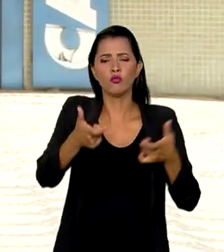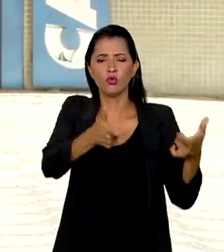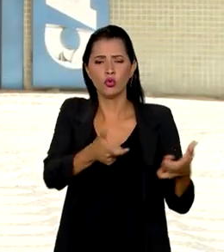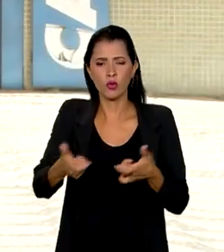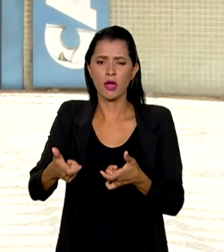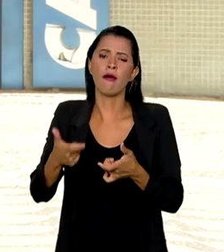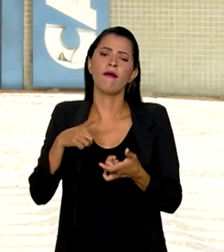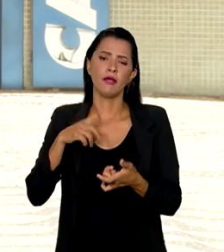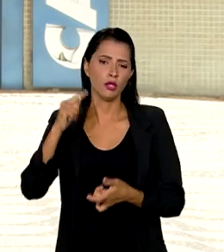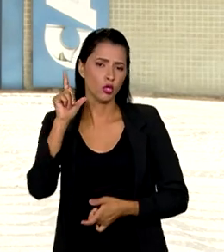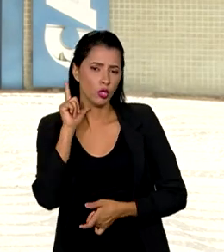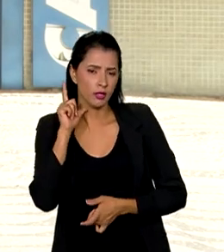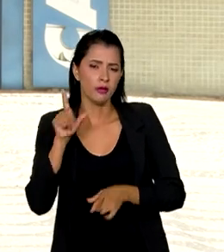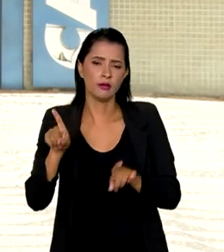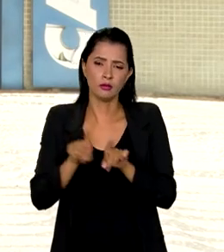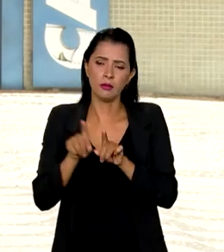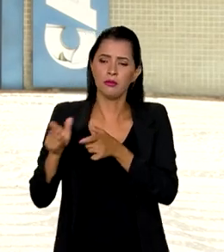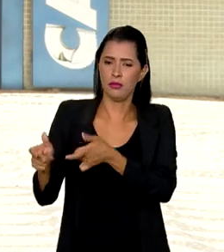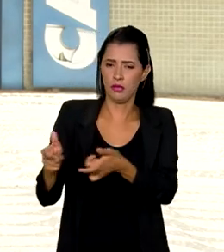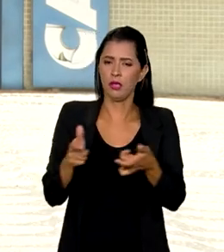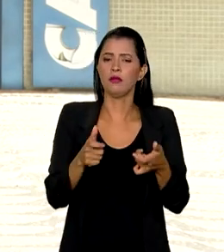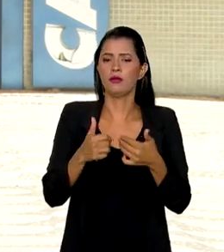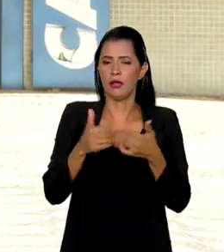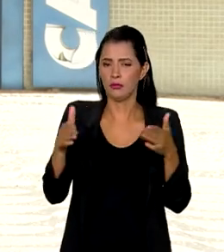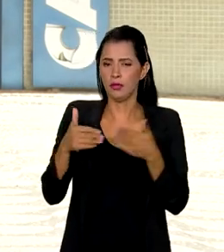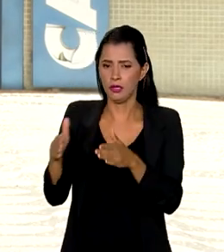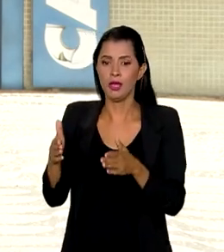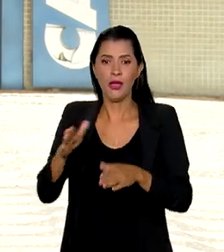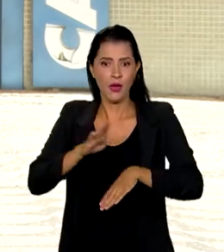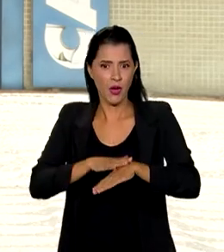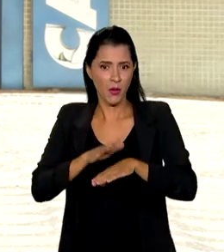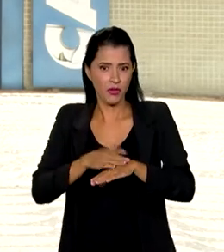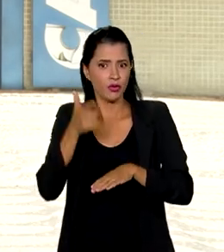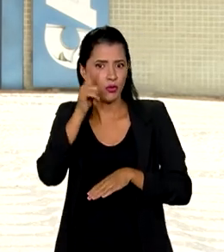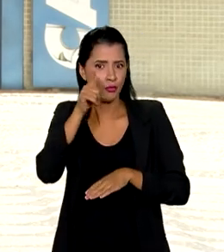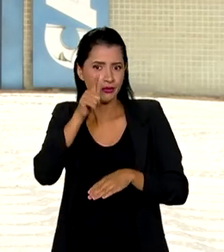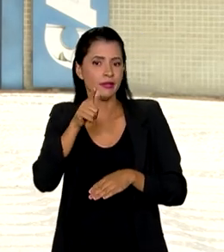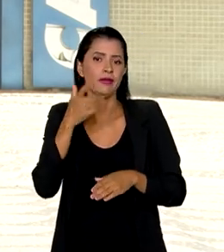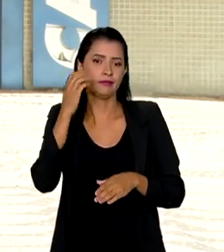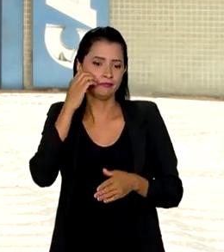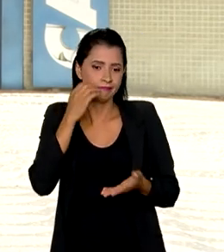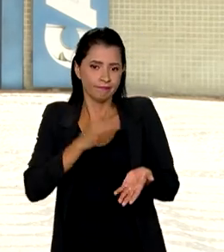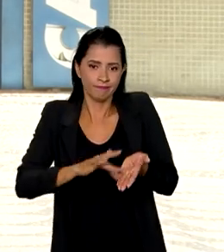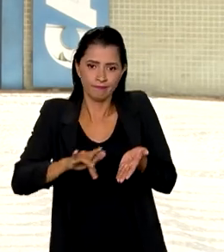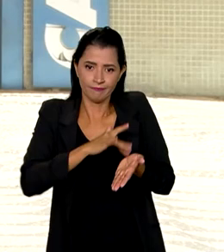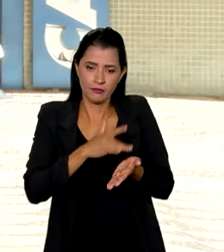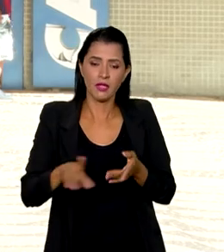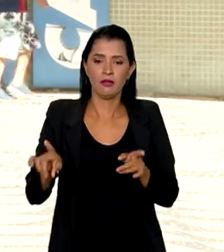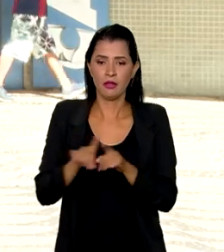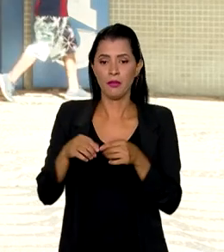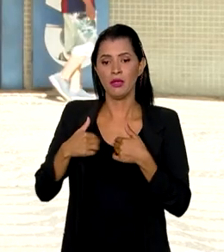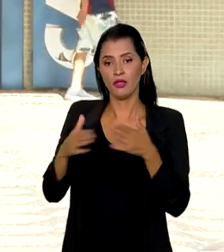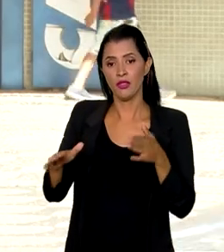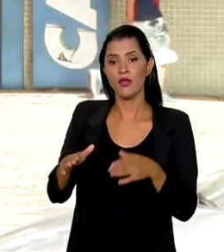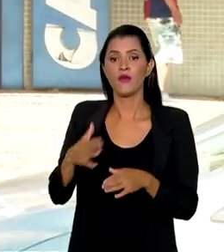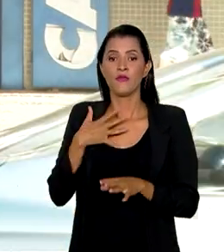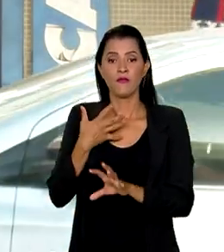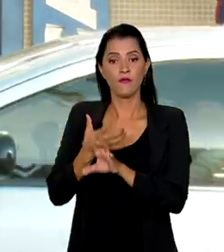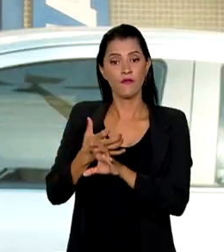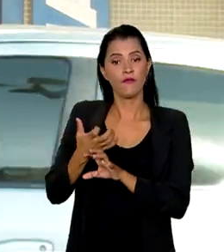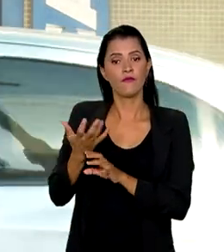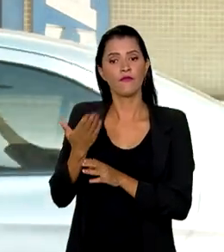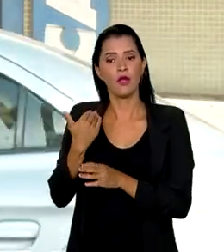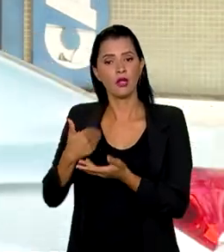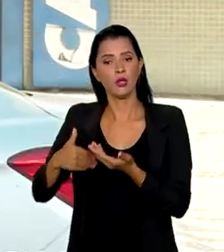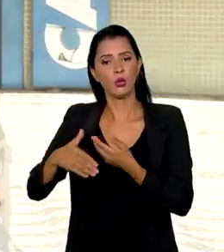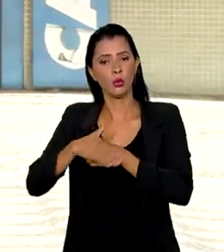agências lotéricas e, numa época em que a vida cabe na palma da mão, a Caixa também inaugurou o novo Fale Conosco no site,